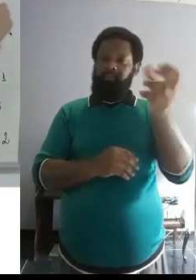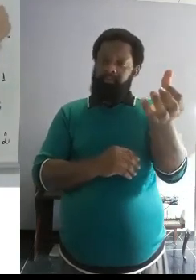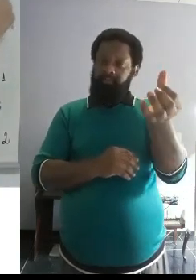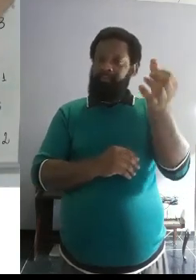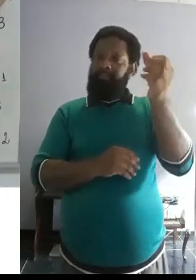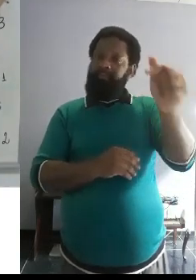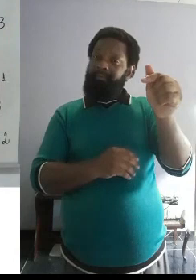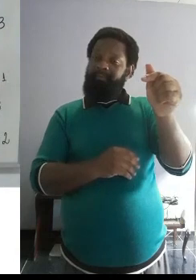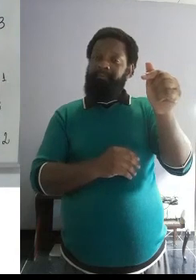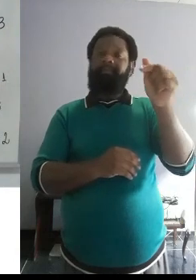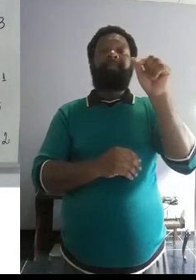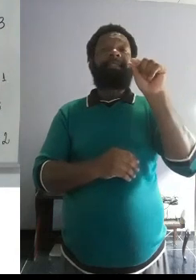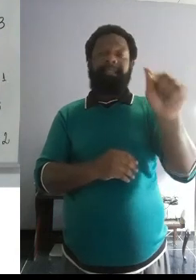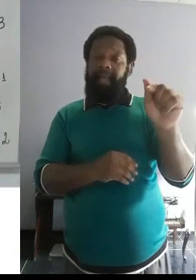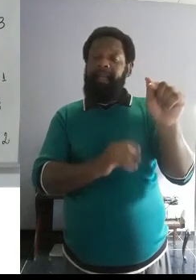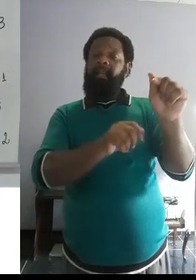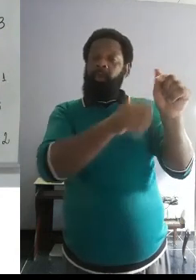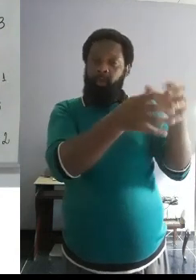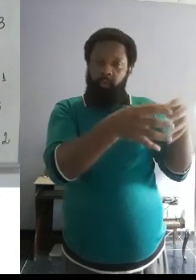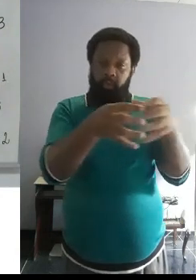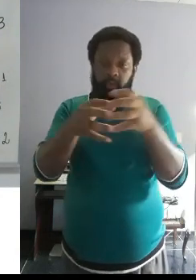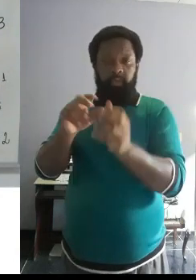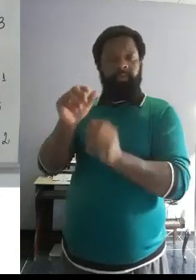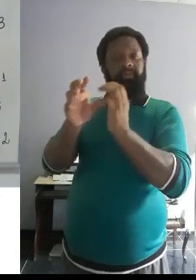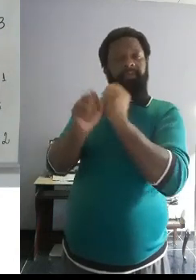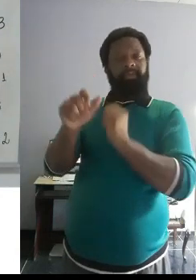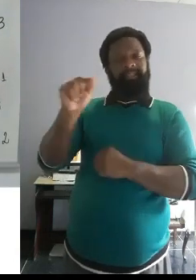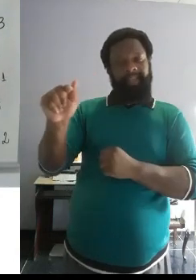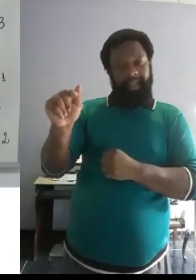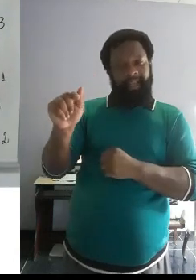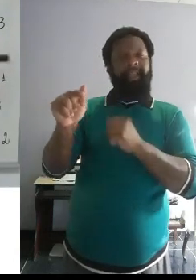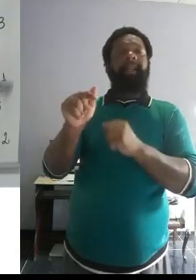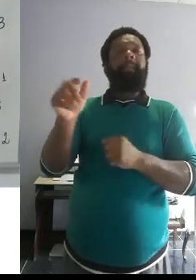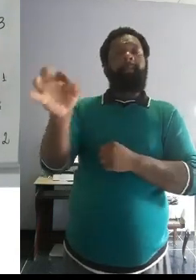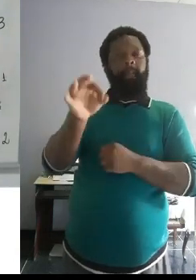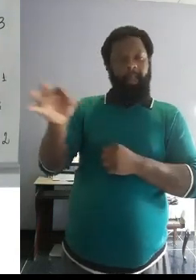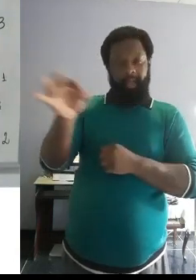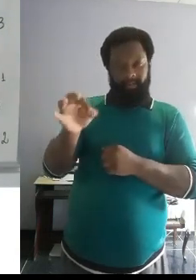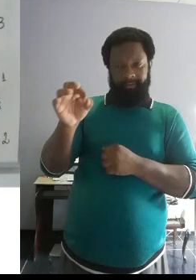5, 6, 7. 7 grupamentos de átomos. Então, 7 moléculas.